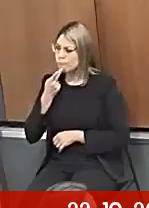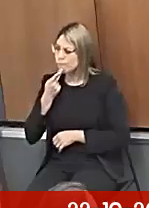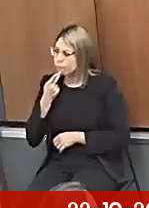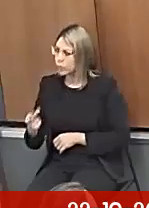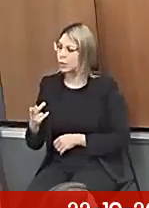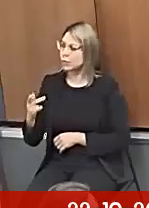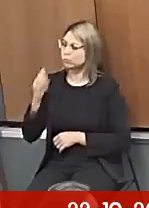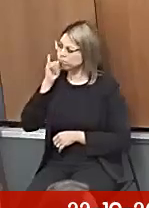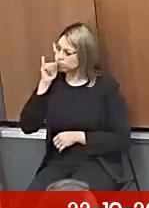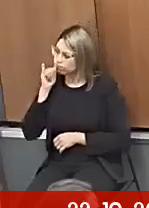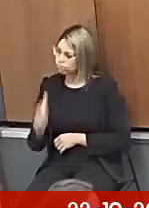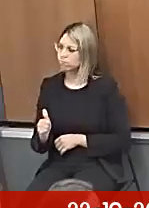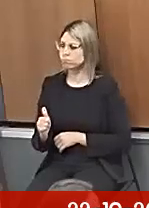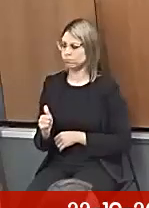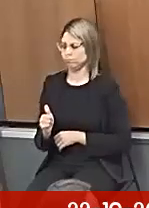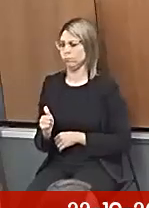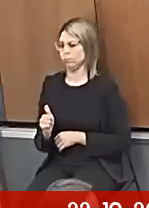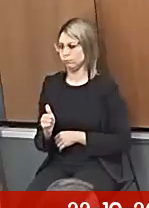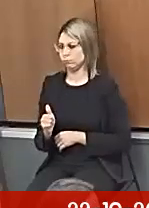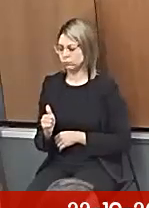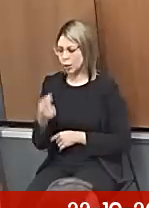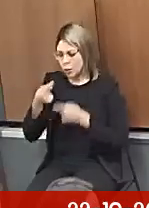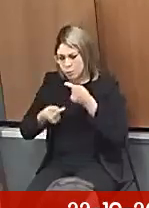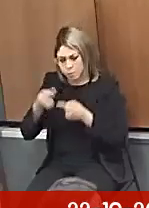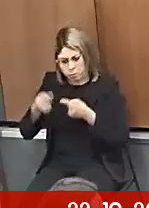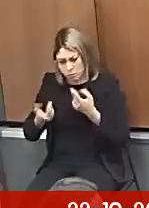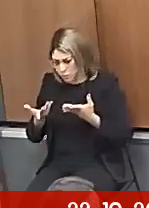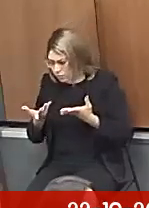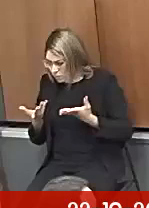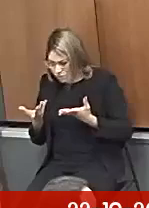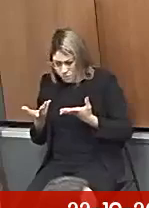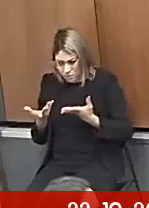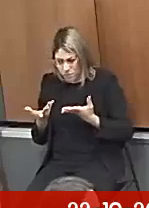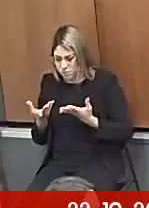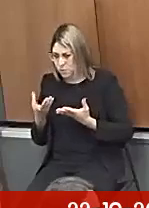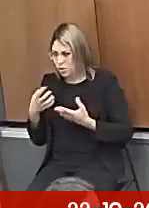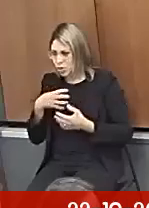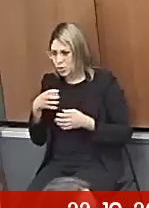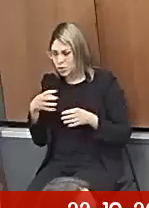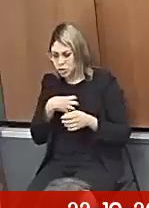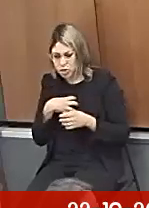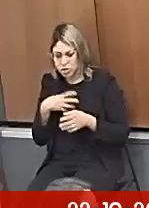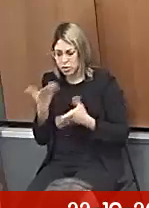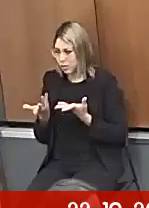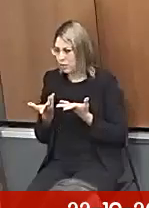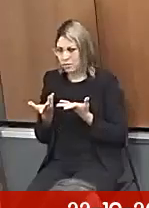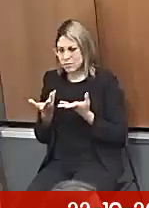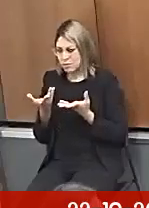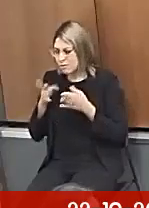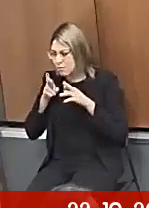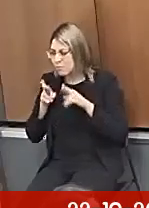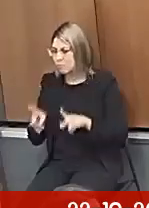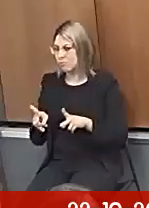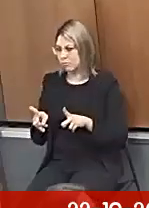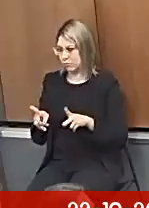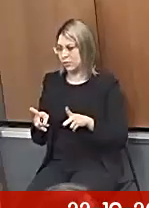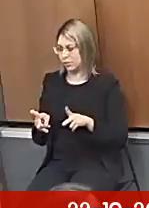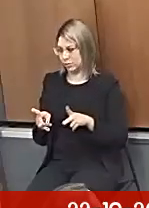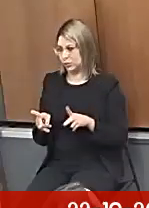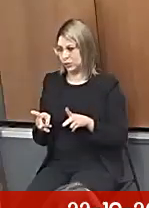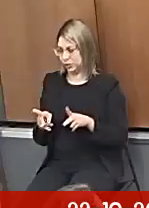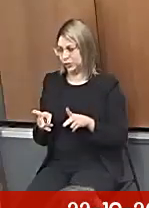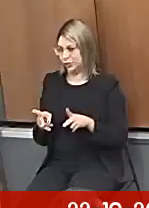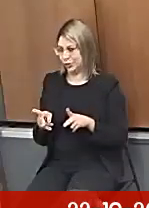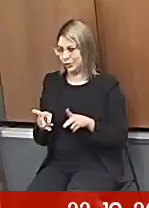e denunciar uma política muitas vezes velada, mas muitas vezes aberta,